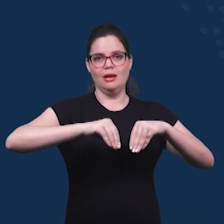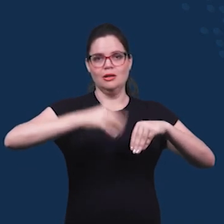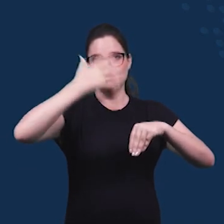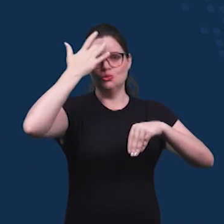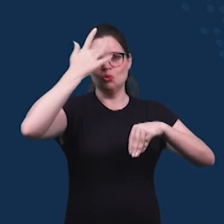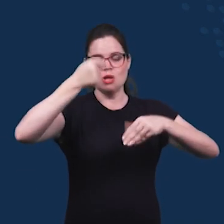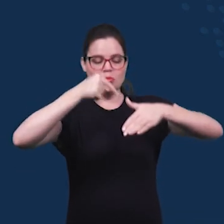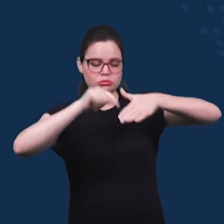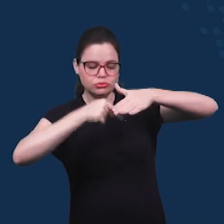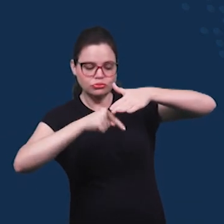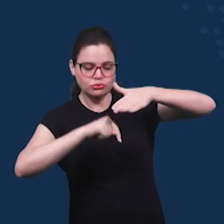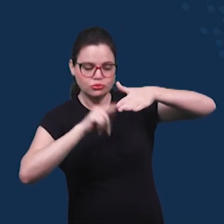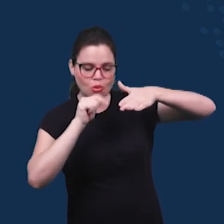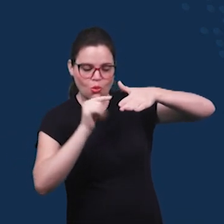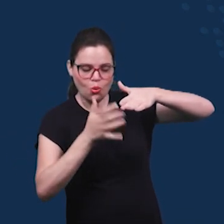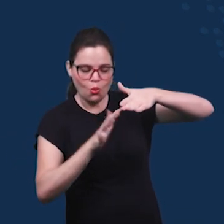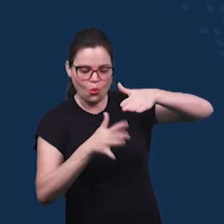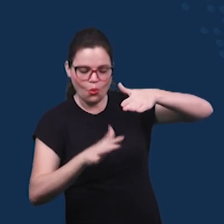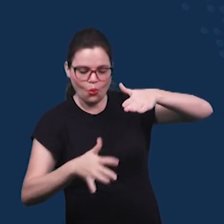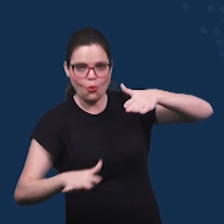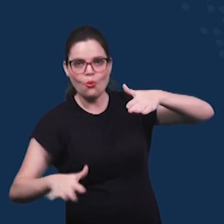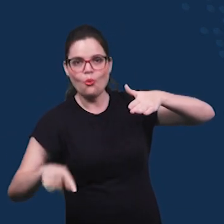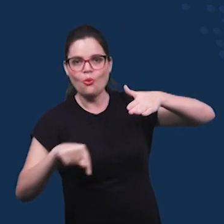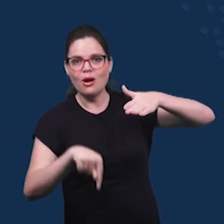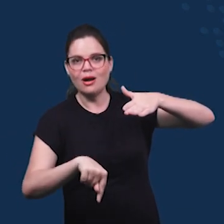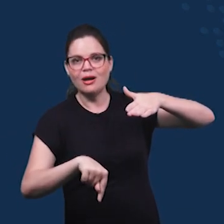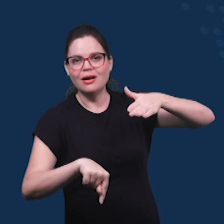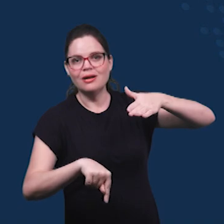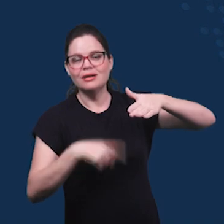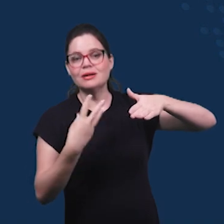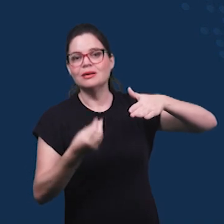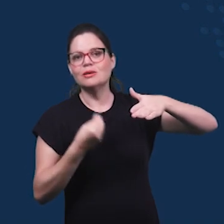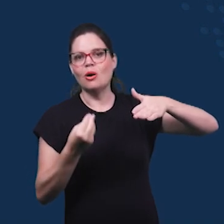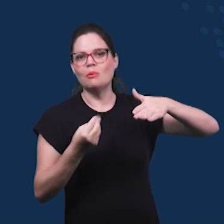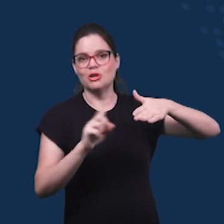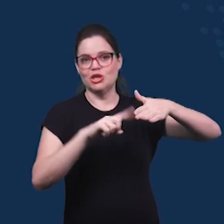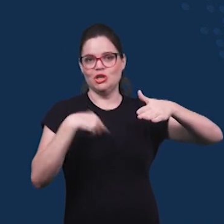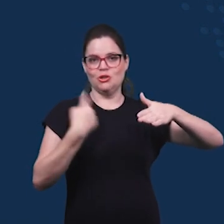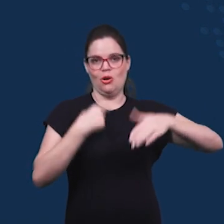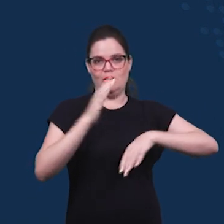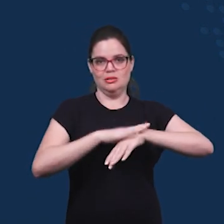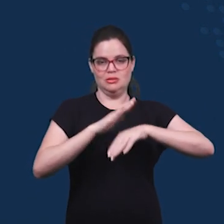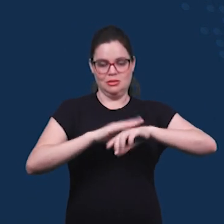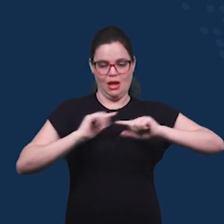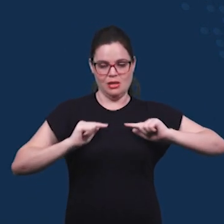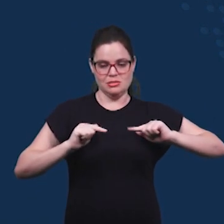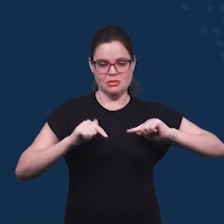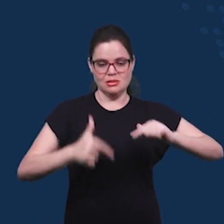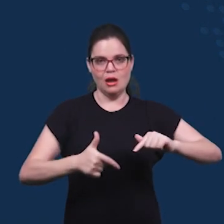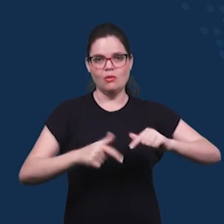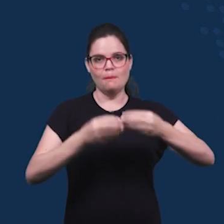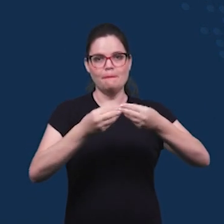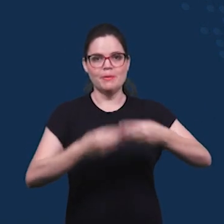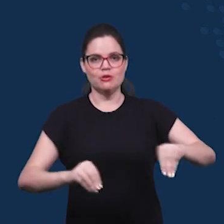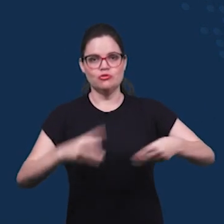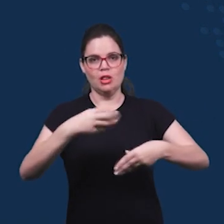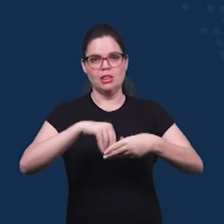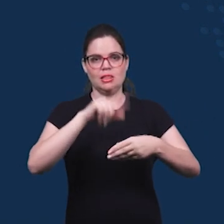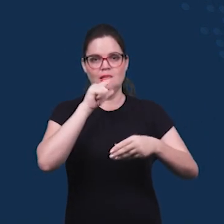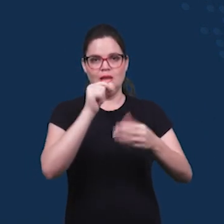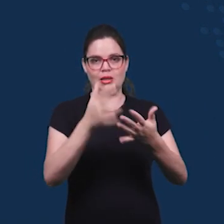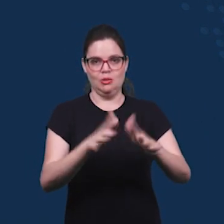ideia dos efeitos da humanidade sobre os oceanos. Mas veja só,